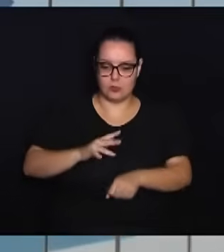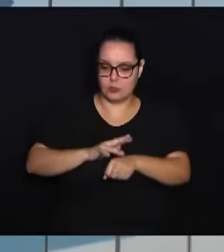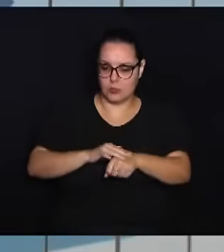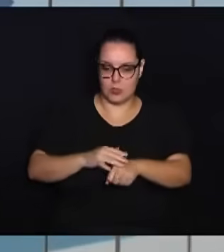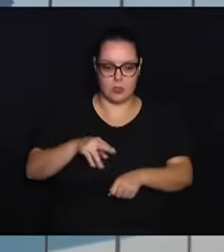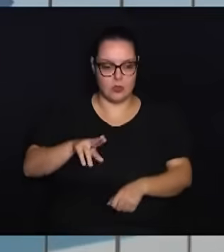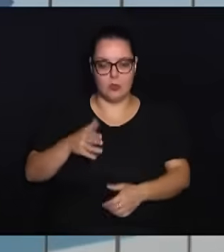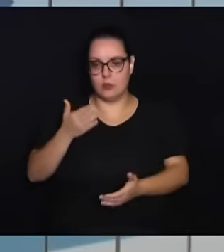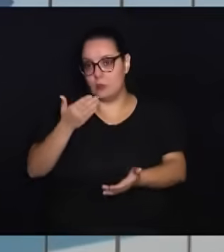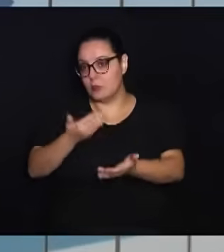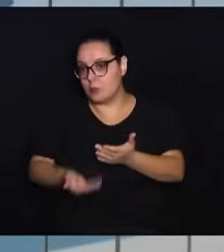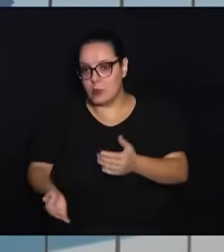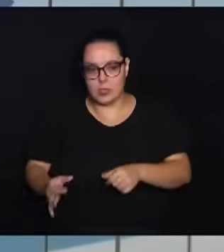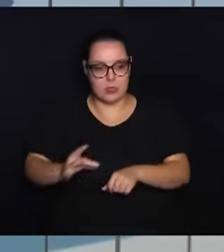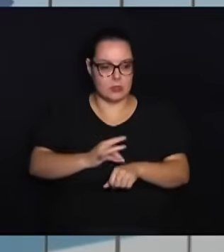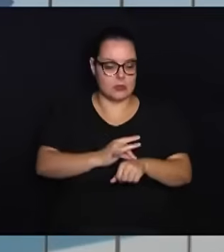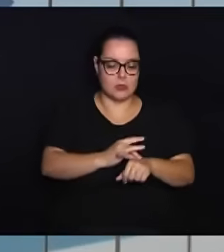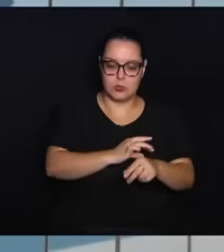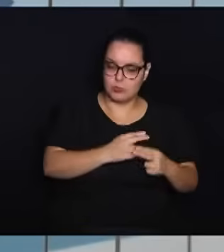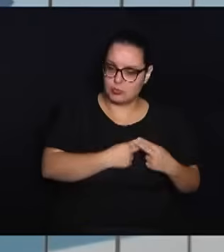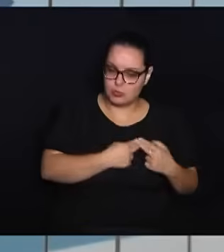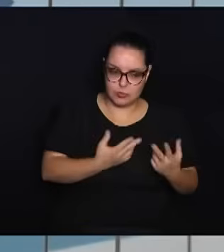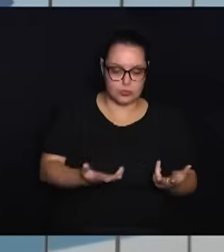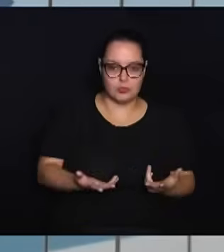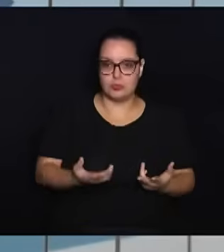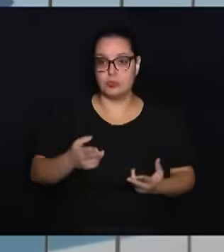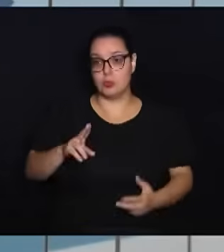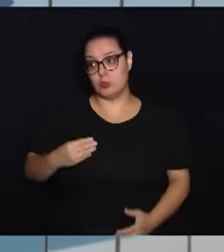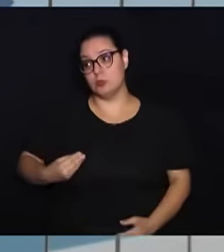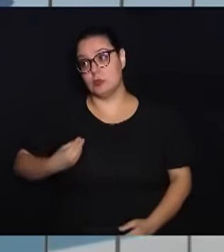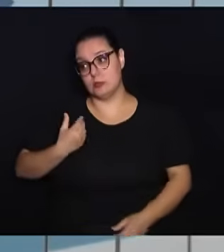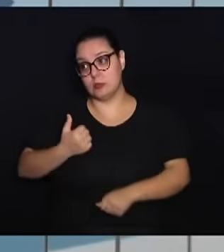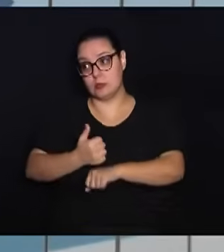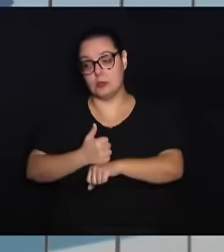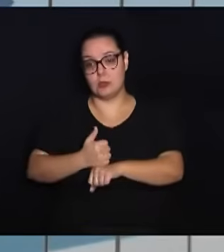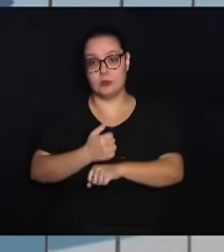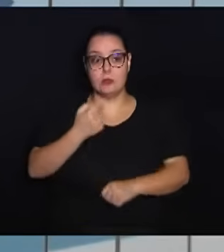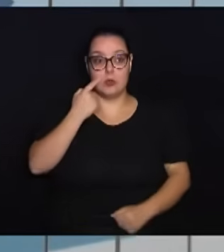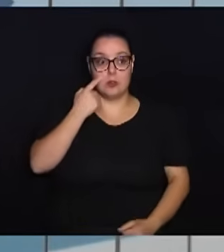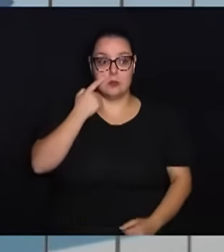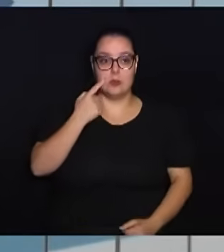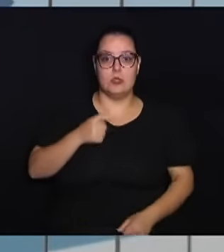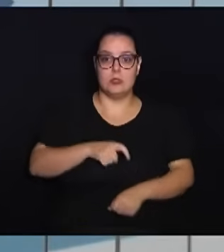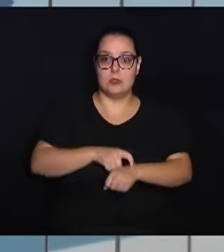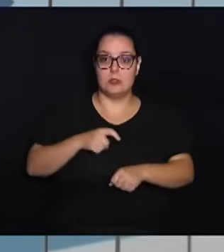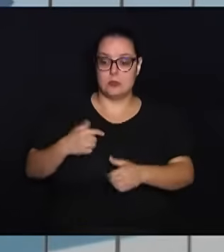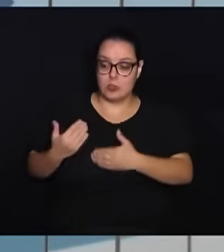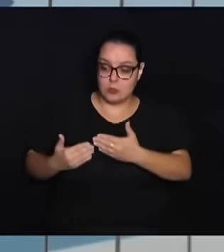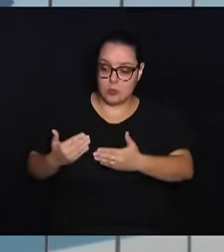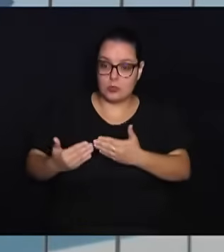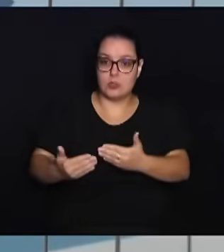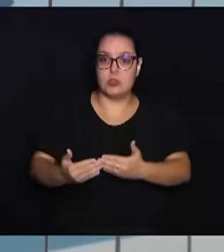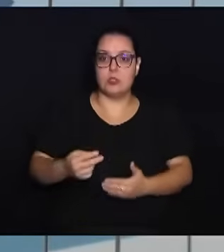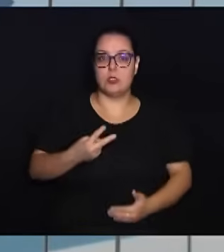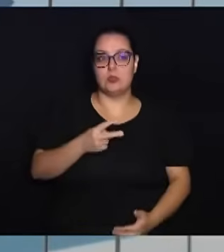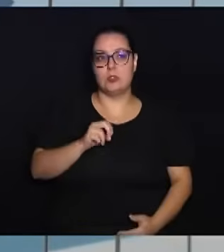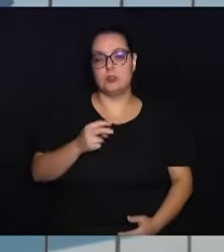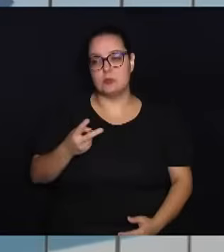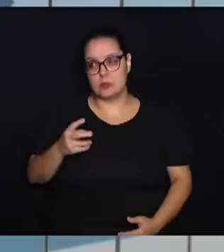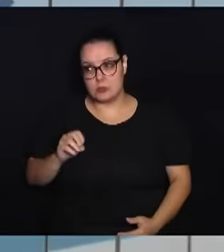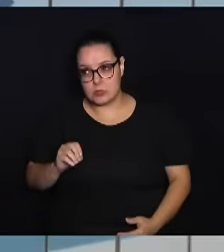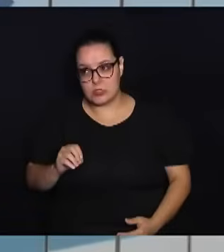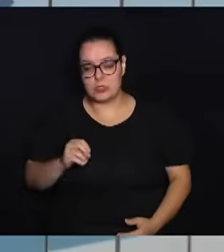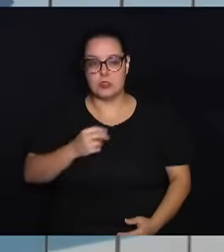com perdas de luto, ou na vida profissional. Eu vi que durante esse processo aí 2020,